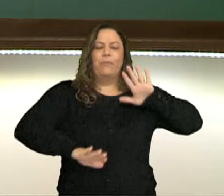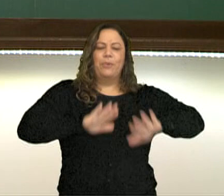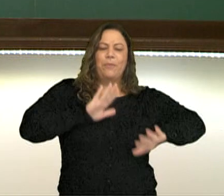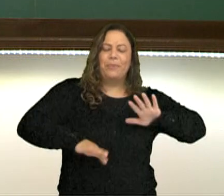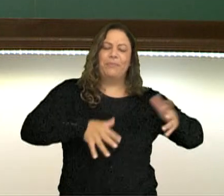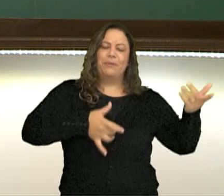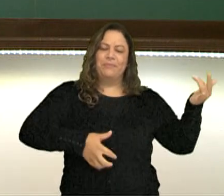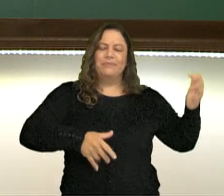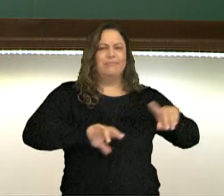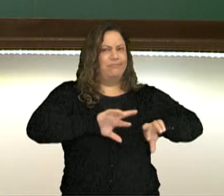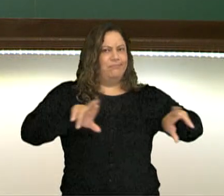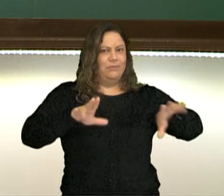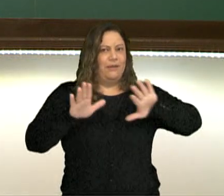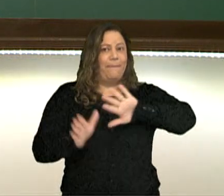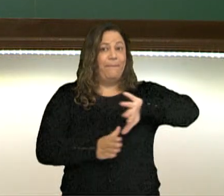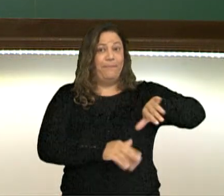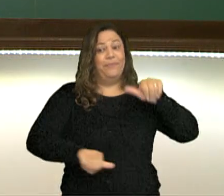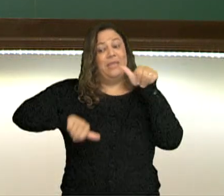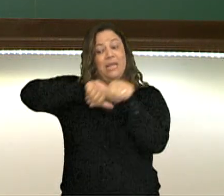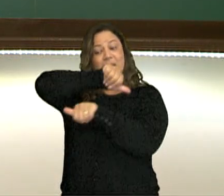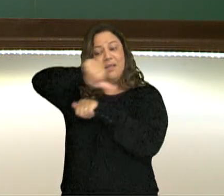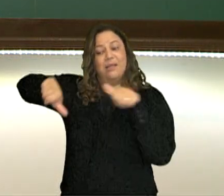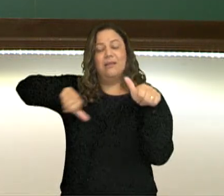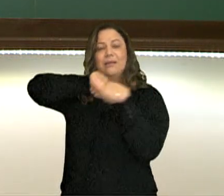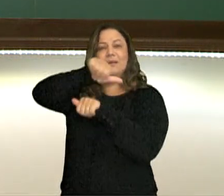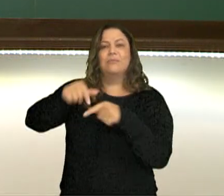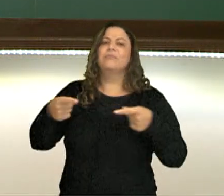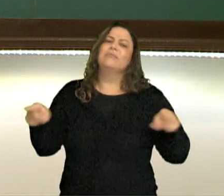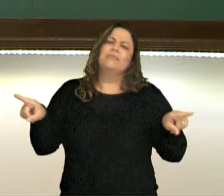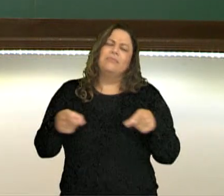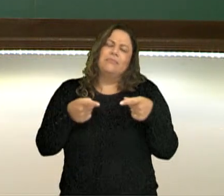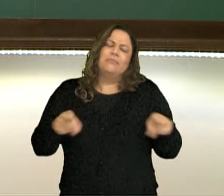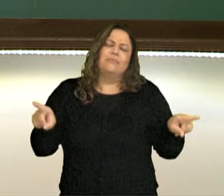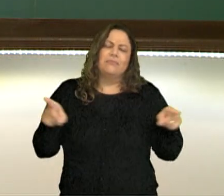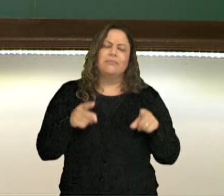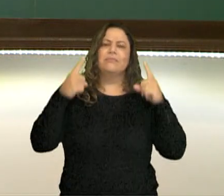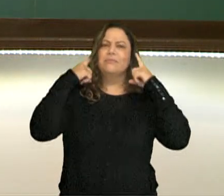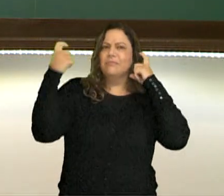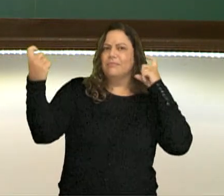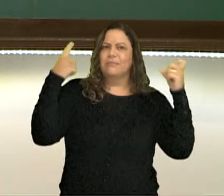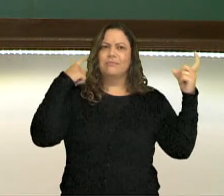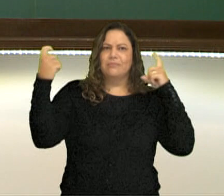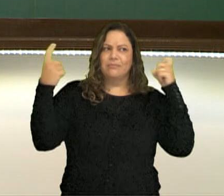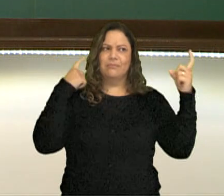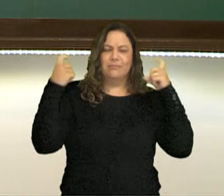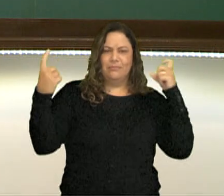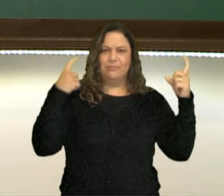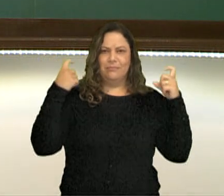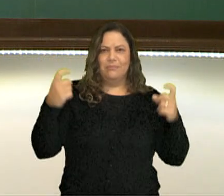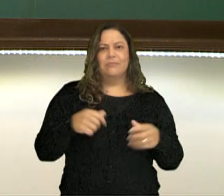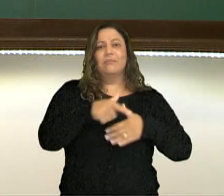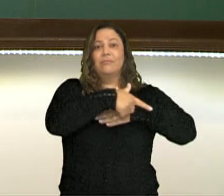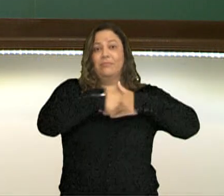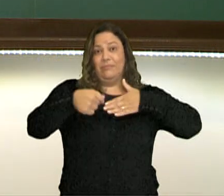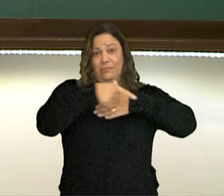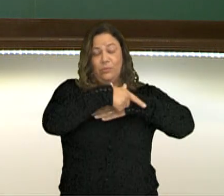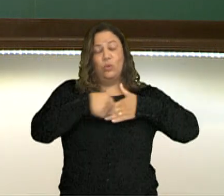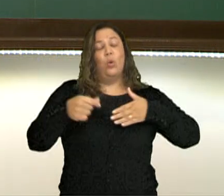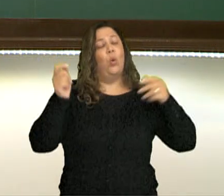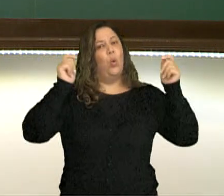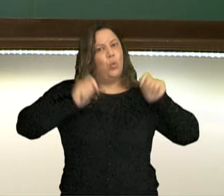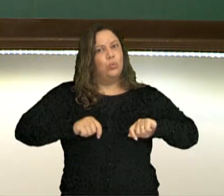musicais e transformar, né, em música, trazer essa possibilidade. Porque o Walter Smetak, ele trabalha o